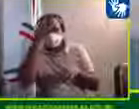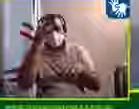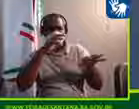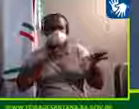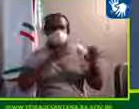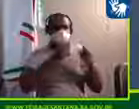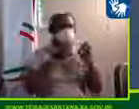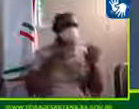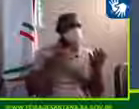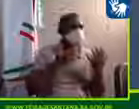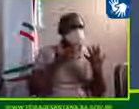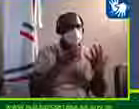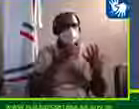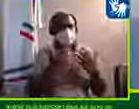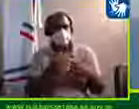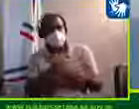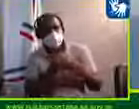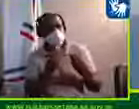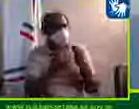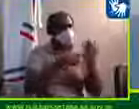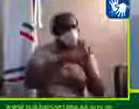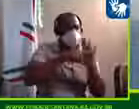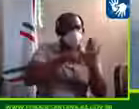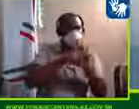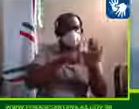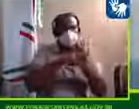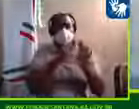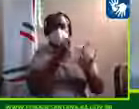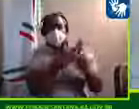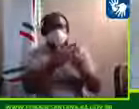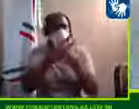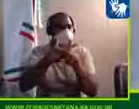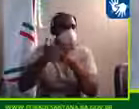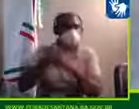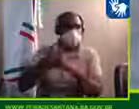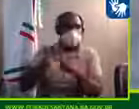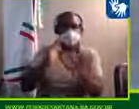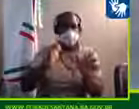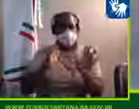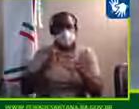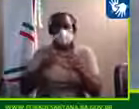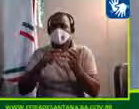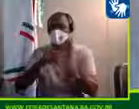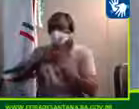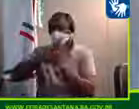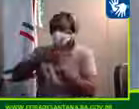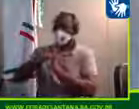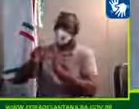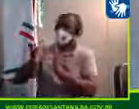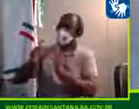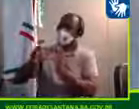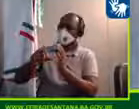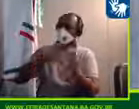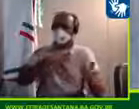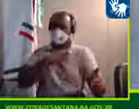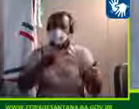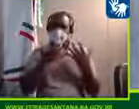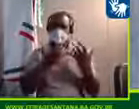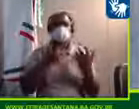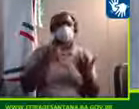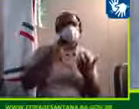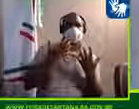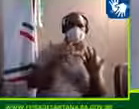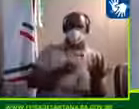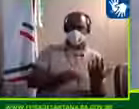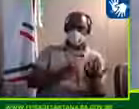né, de que parte foi essa procura, mas disse que foi procurado por laboratórios para que Salvador fizesse parte.